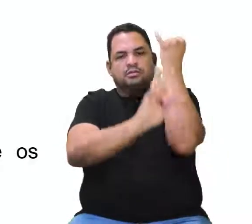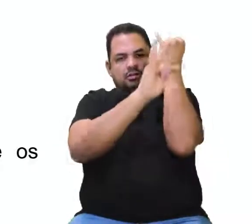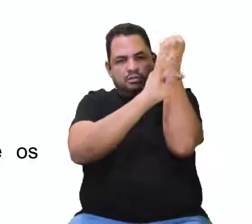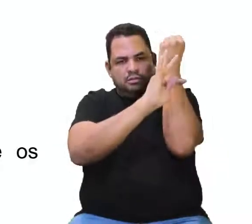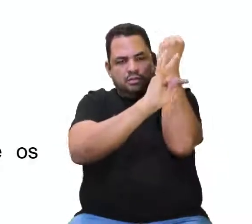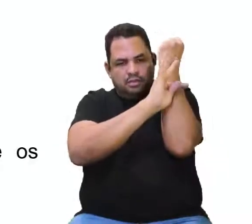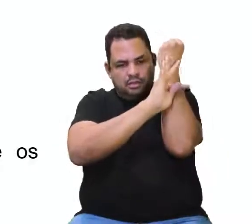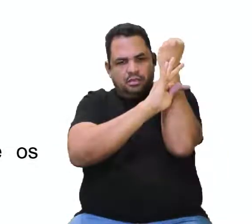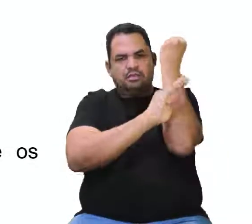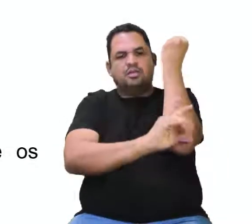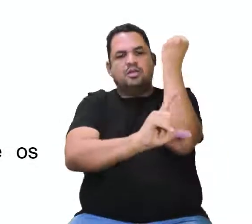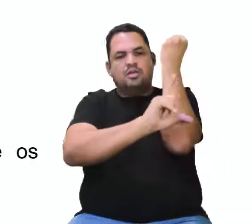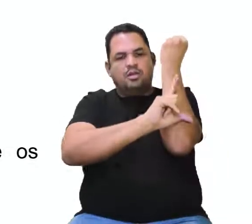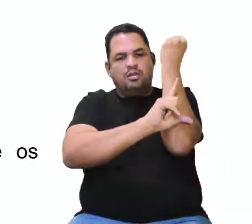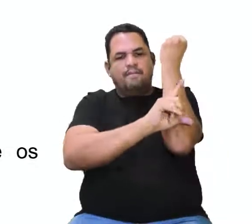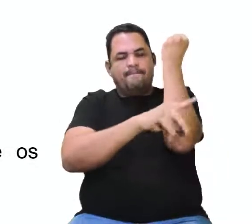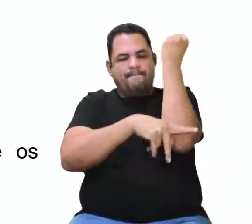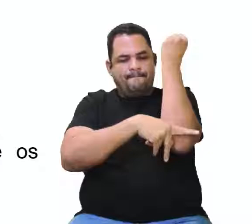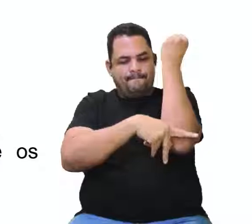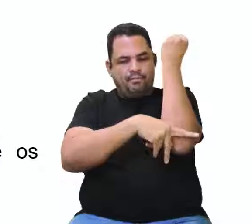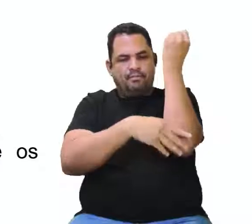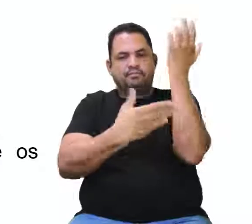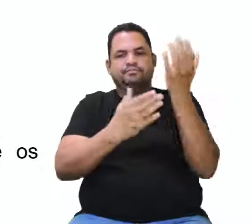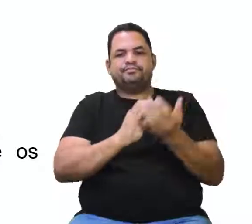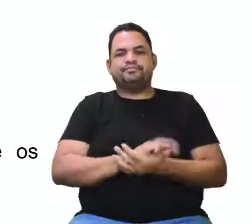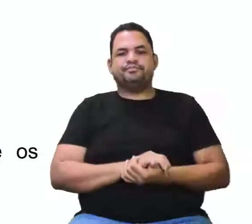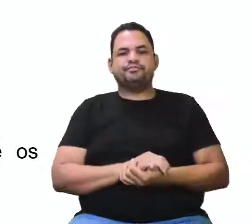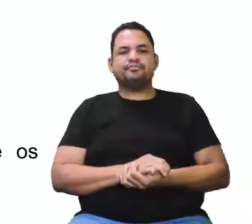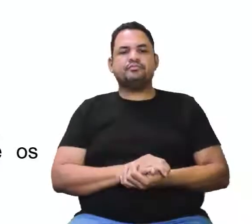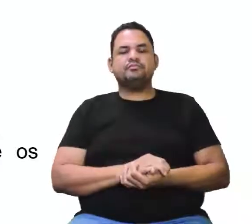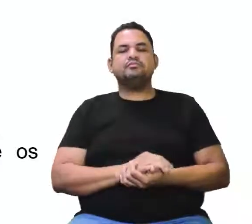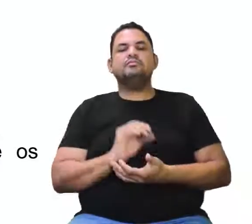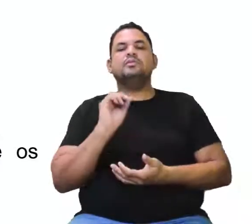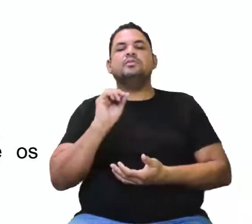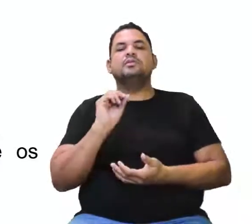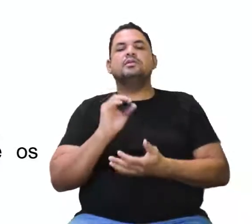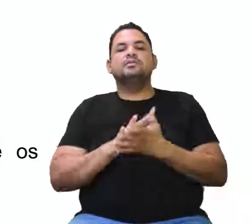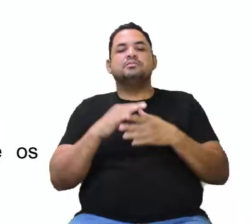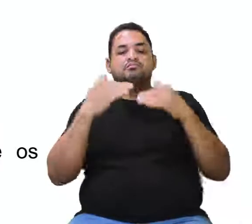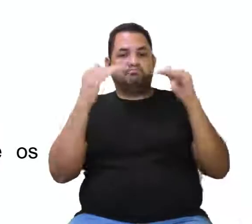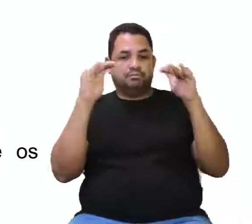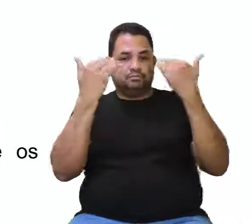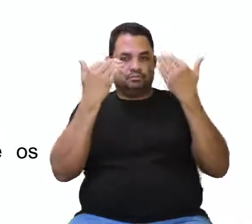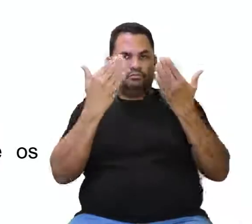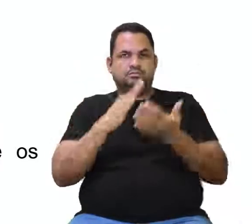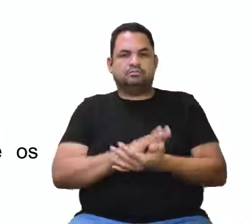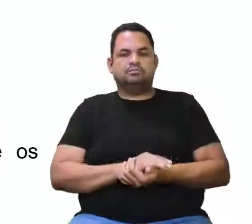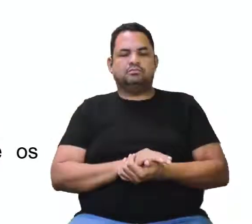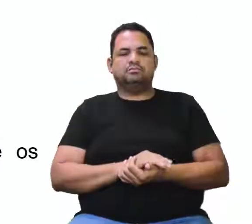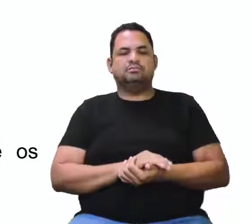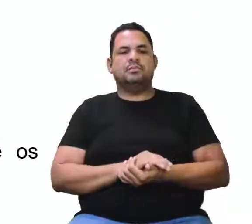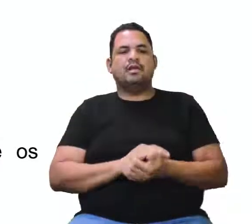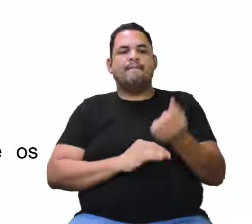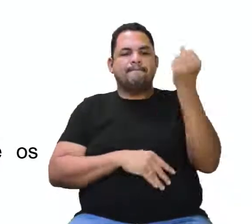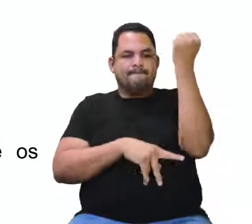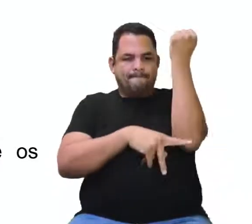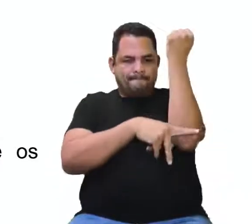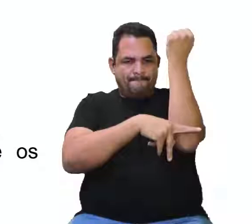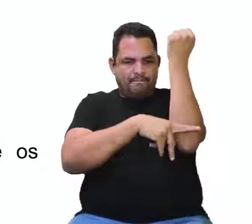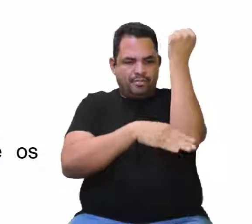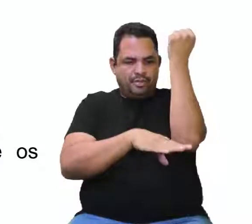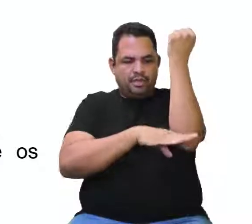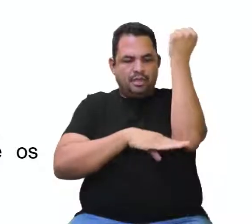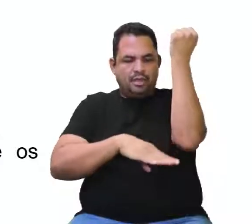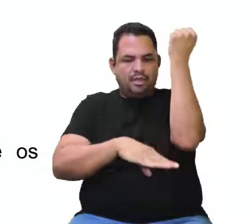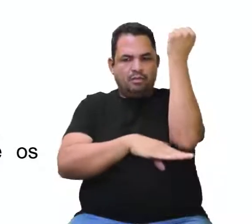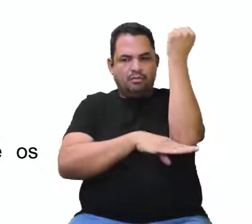torácica, lombar e a região pélvica. O que eu quero chamar a atenção? Que a pelve, que é essa região aqui